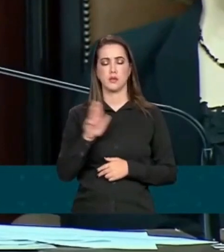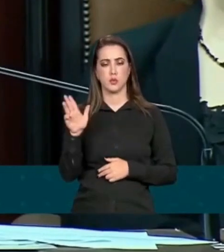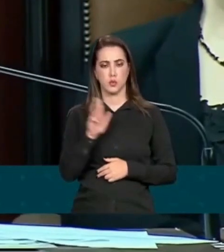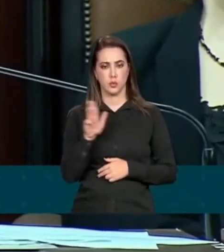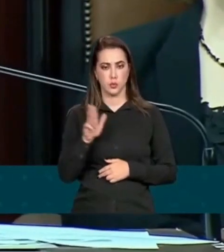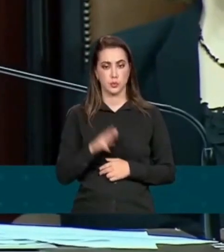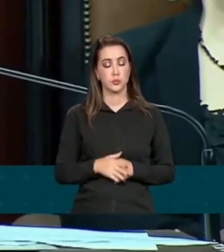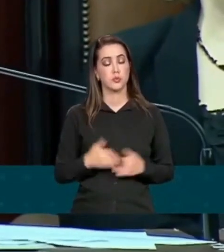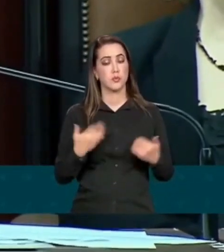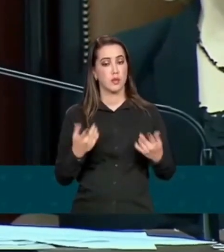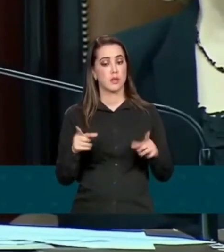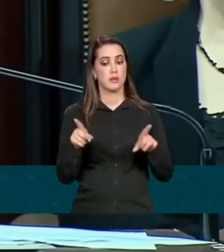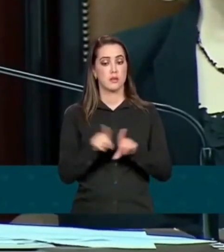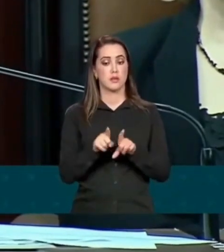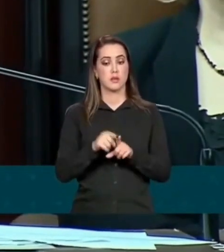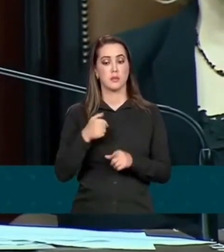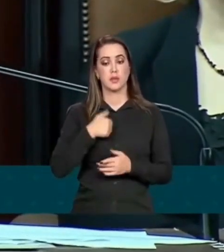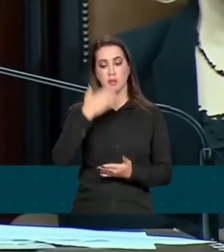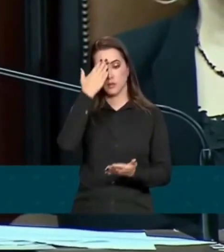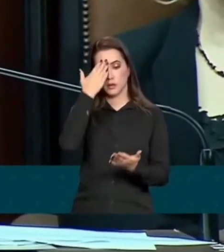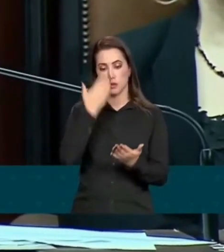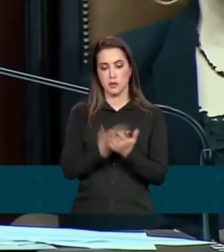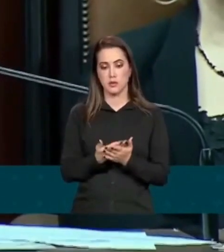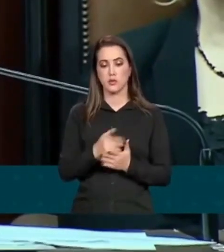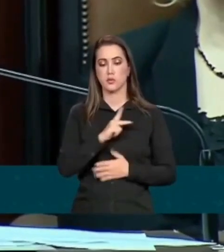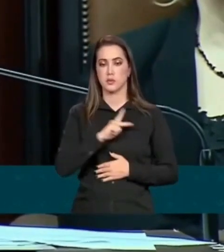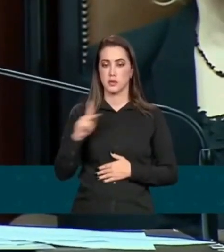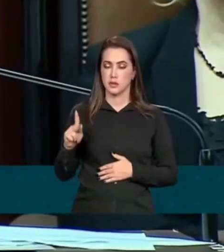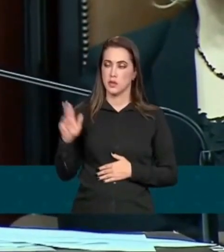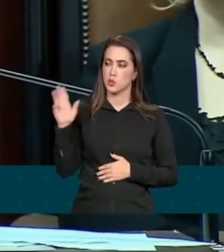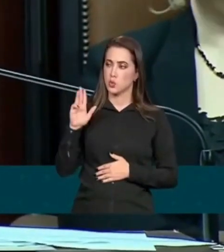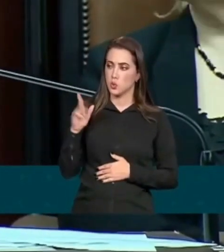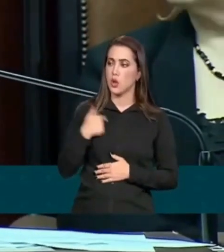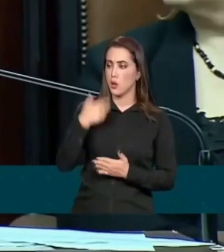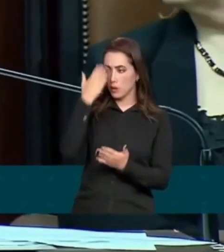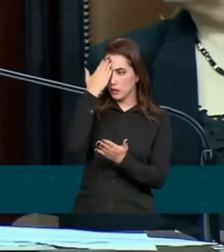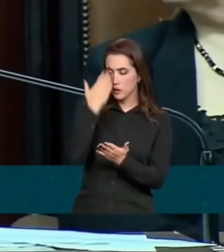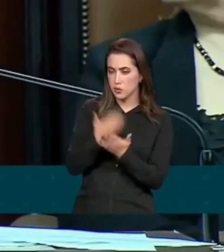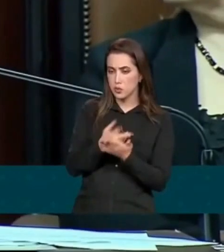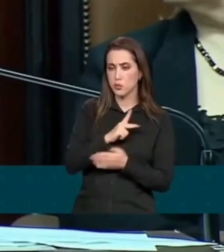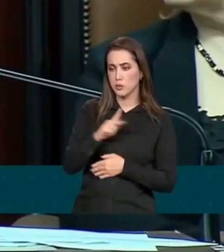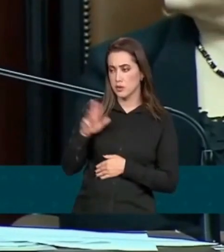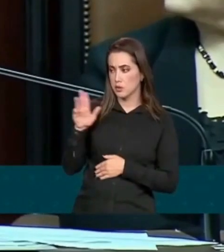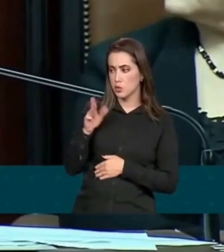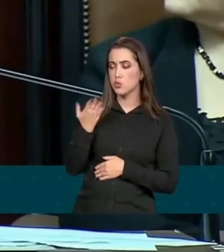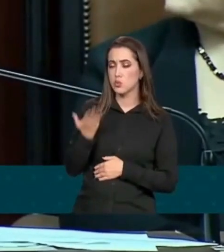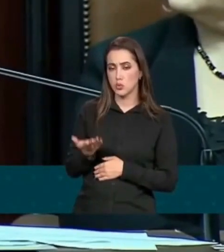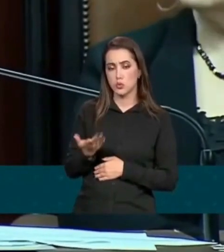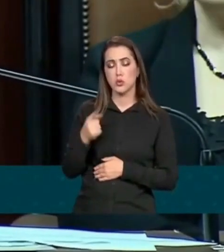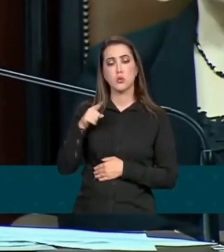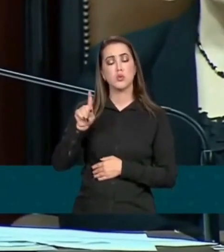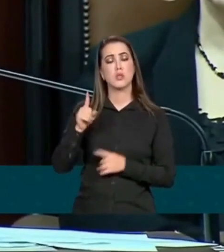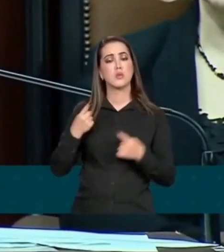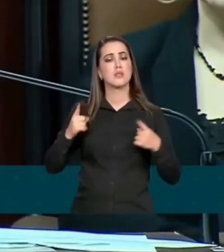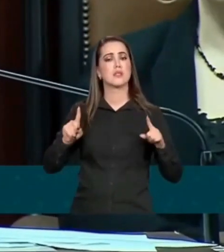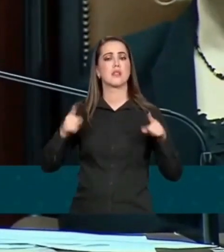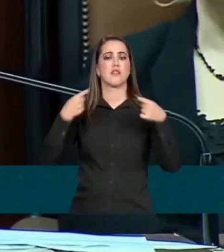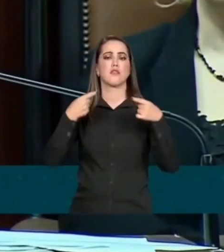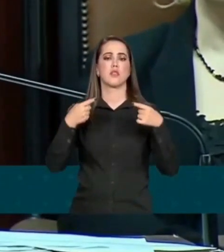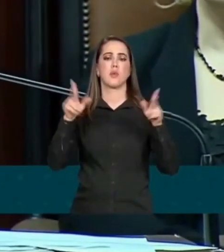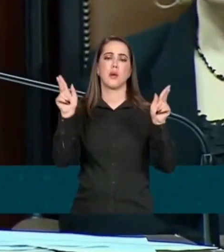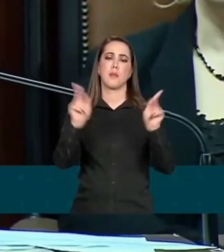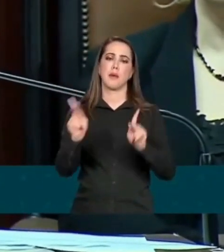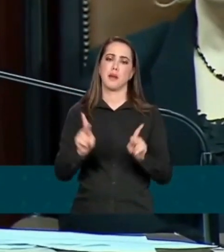Silva. Como também tenho convicção, senhor presidente, de que seu maior desafio será